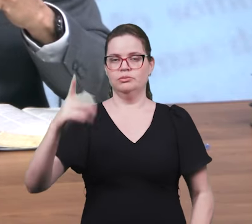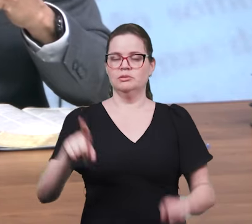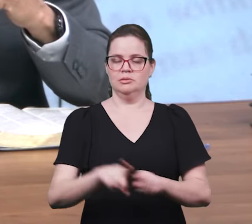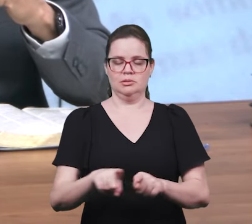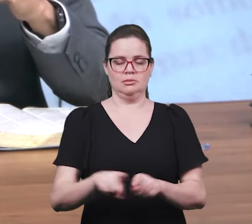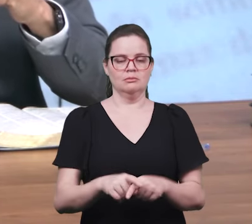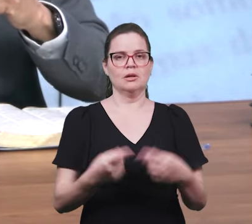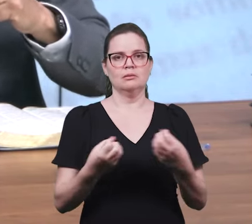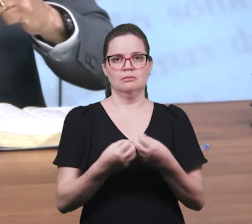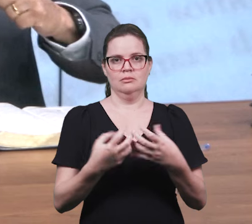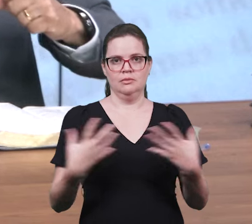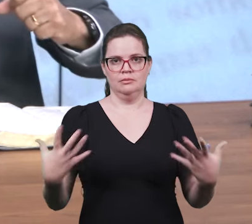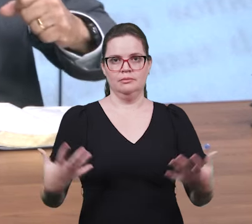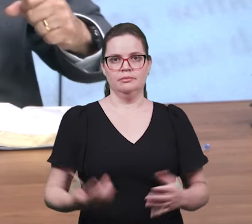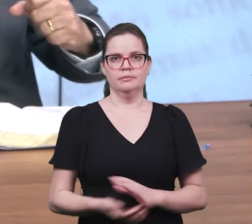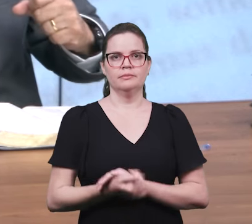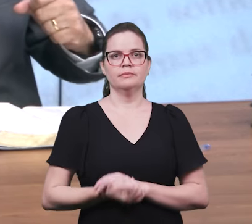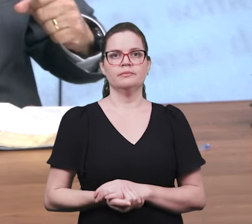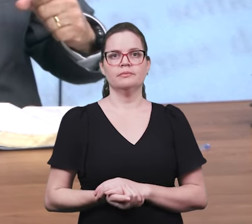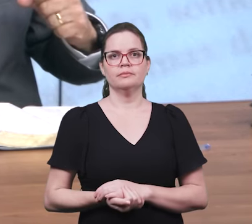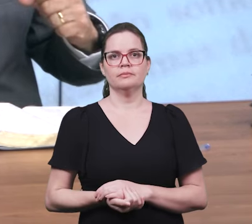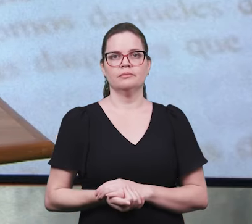maravilhas.